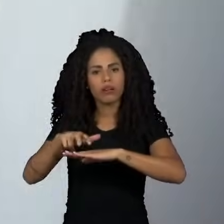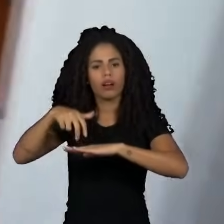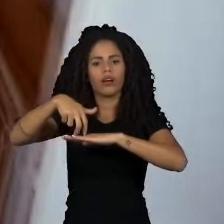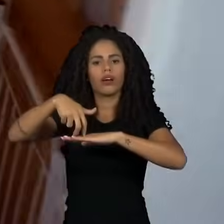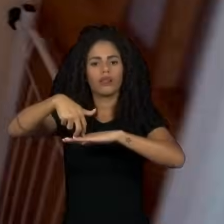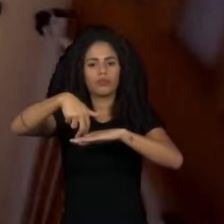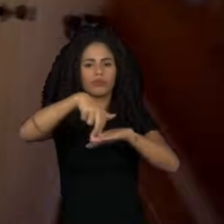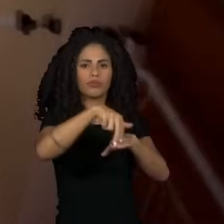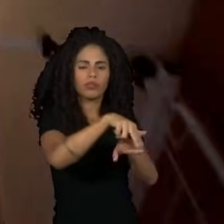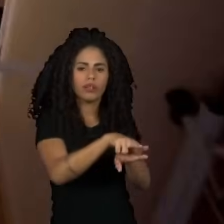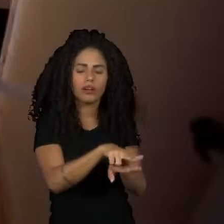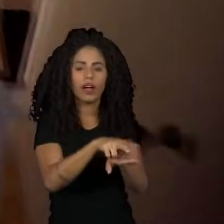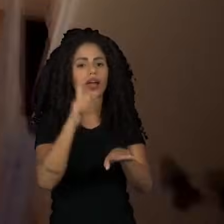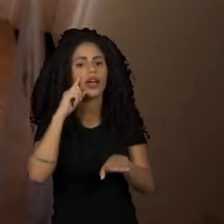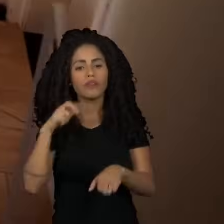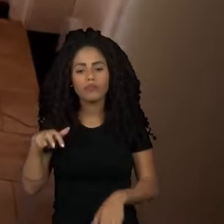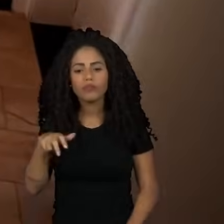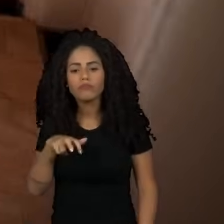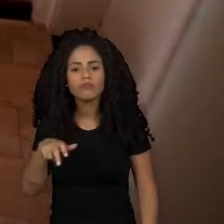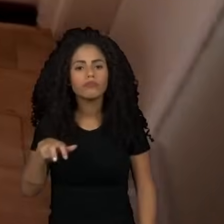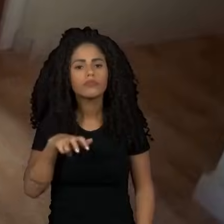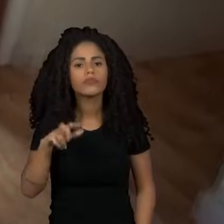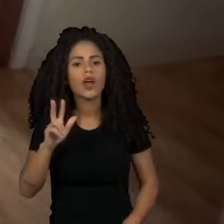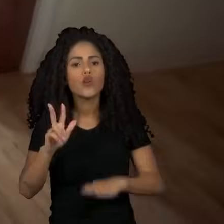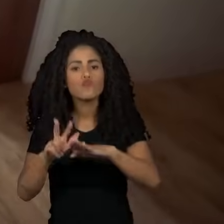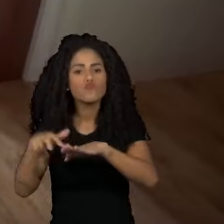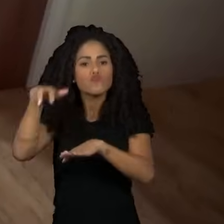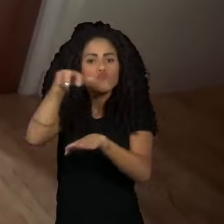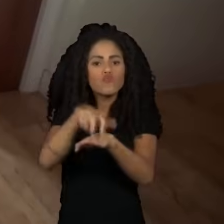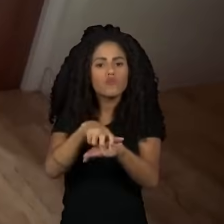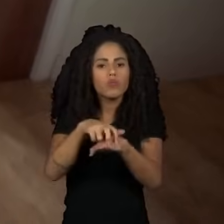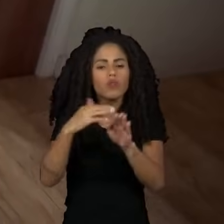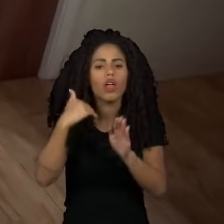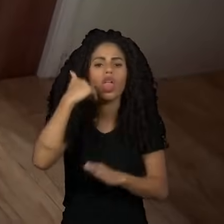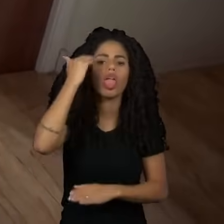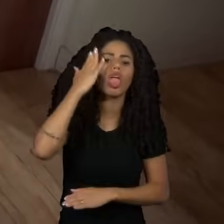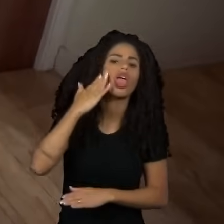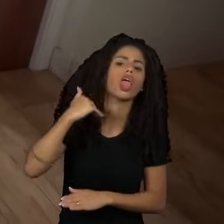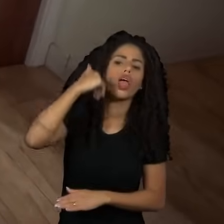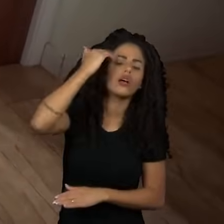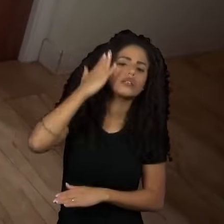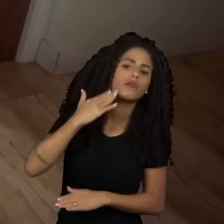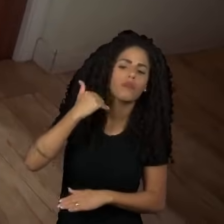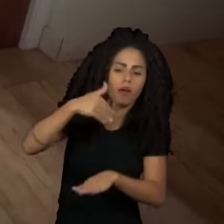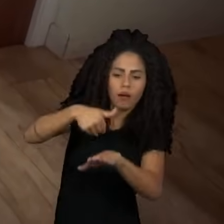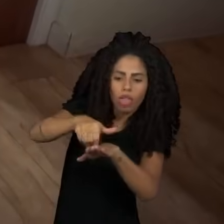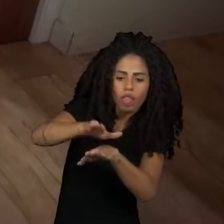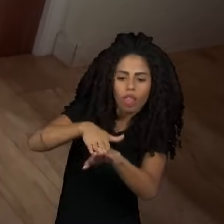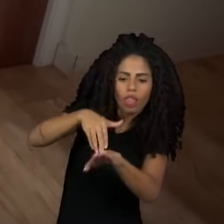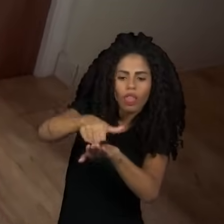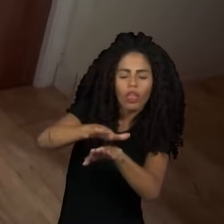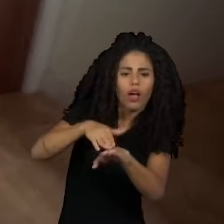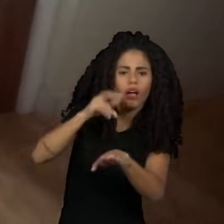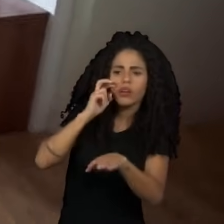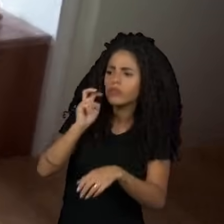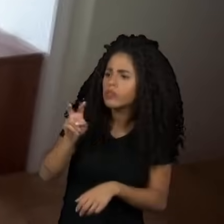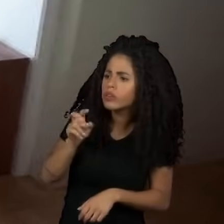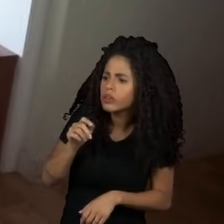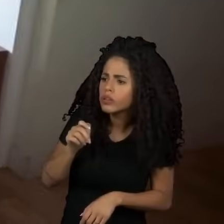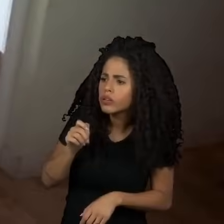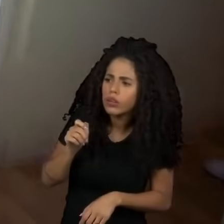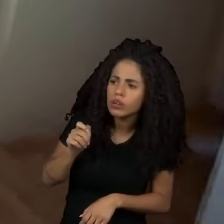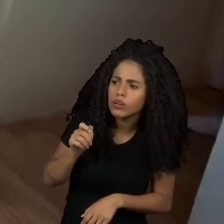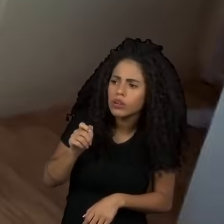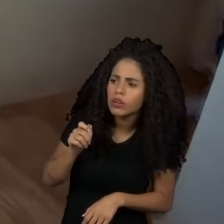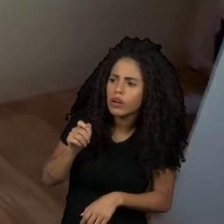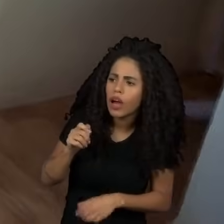cama, ele levantou e ele foi até lá, ele subiu na cama e ele começou a me lamber minha mão. Ele ficou olhando pra minha cara e aí ele